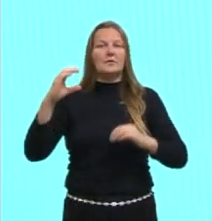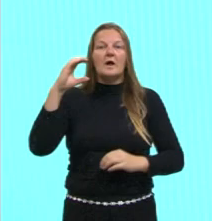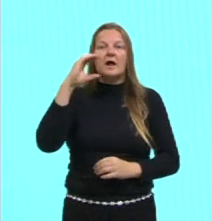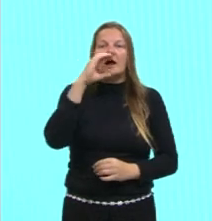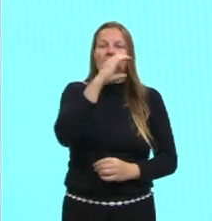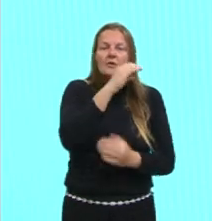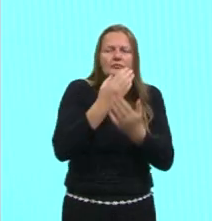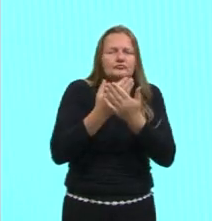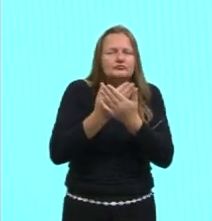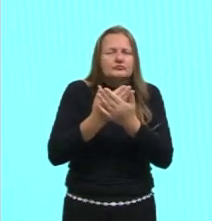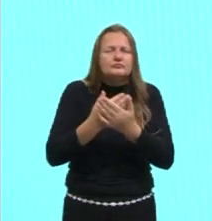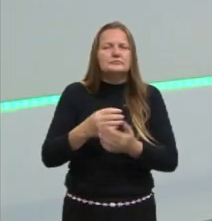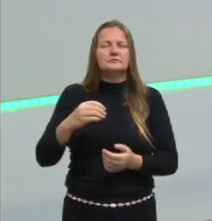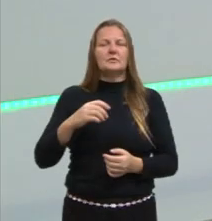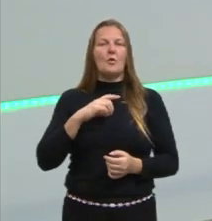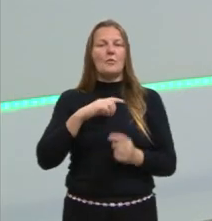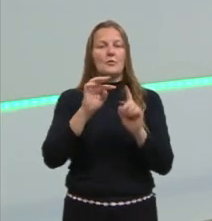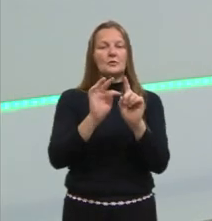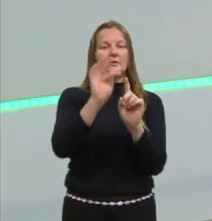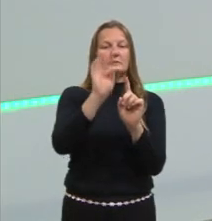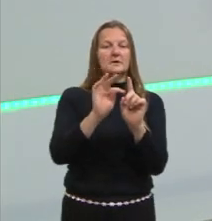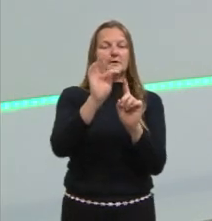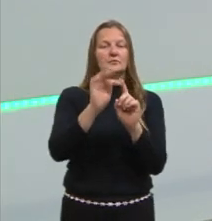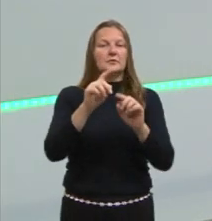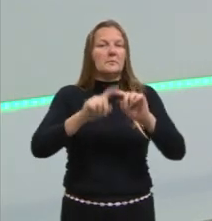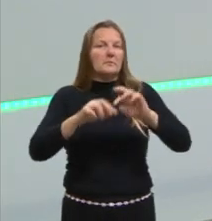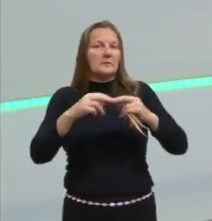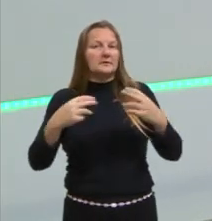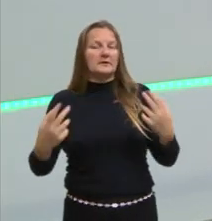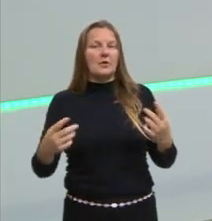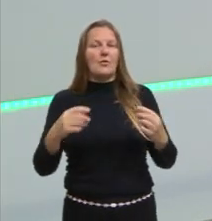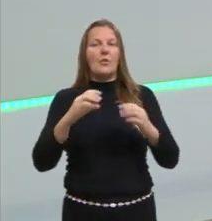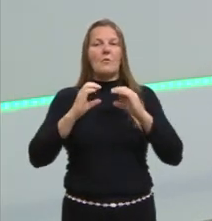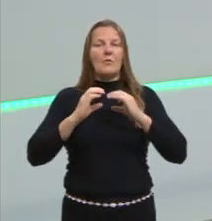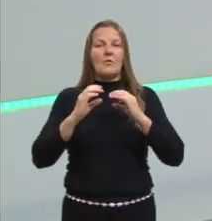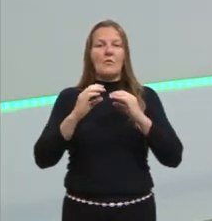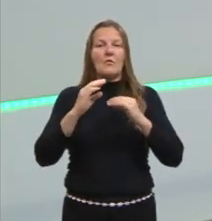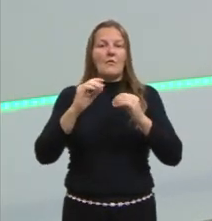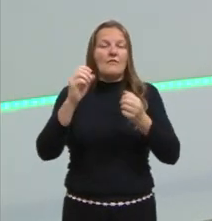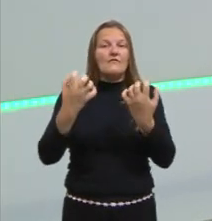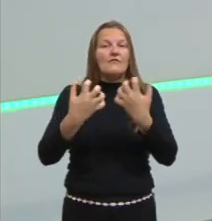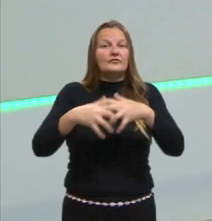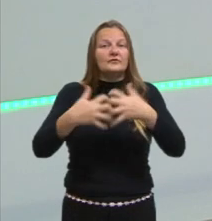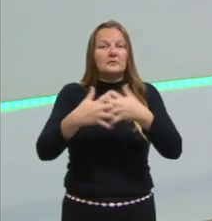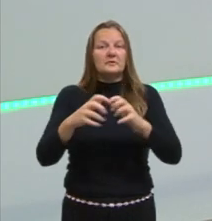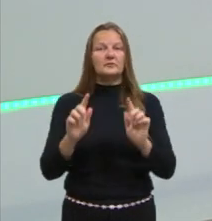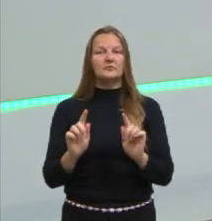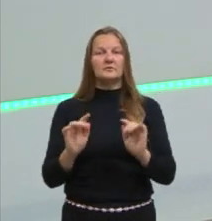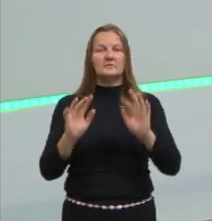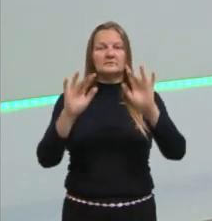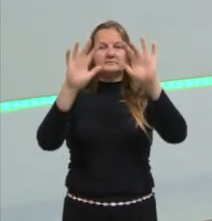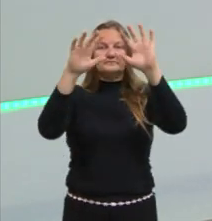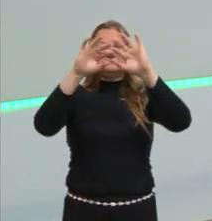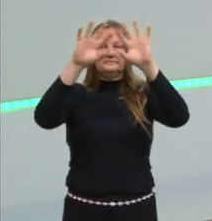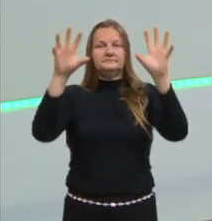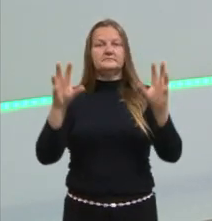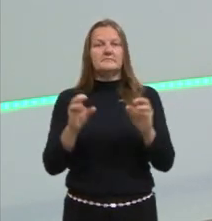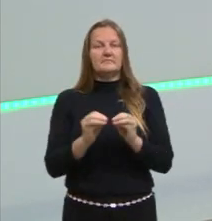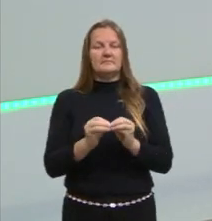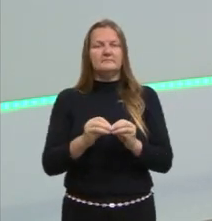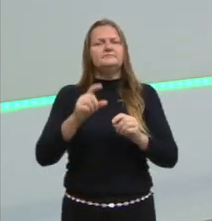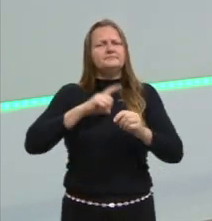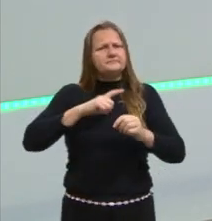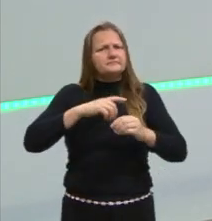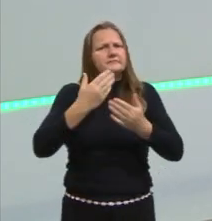a temperatura dos corpos e o comportamento dos gases né Lembrando que aqui é só um resumo né pessoal a gente viu várias